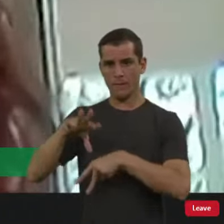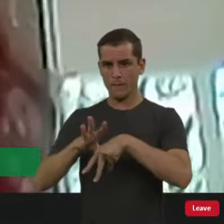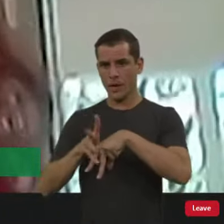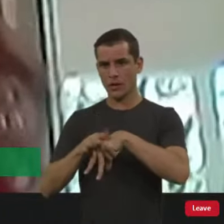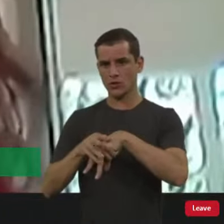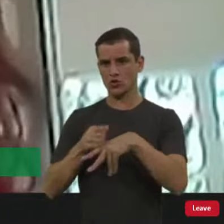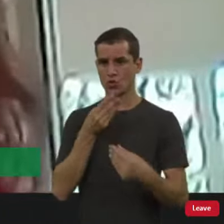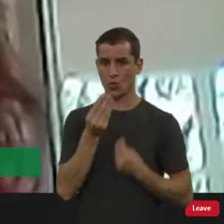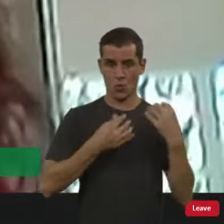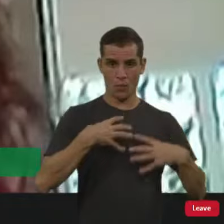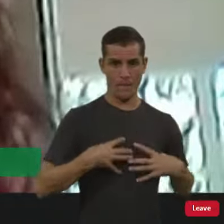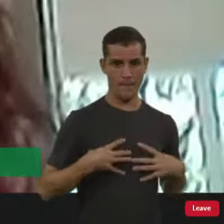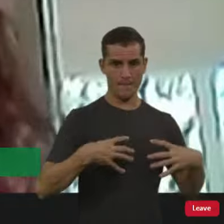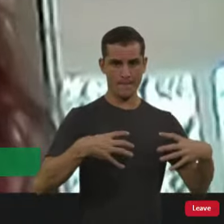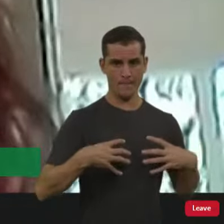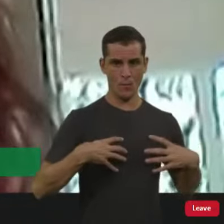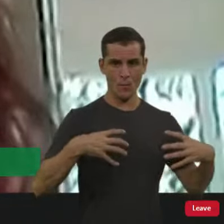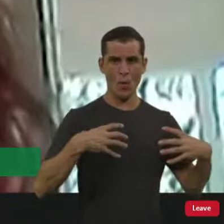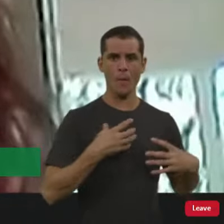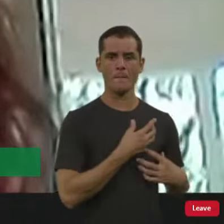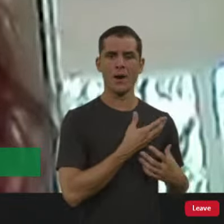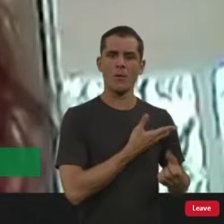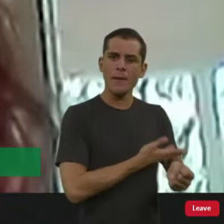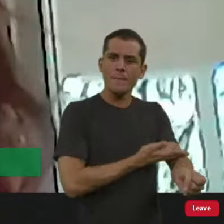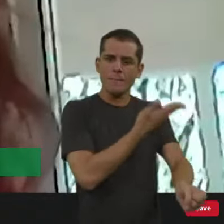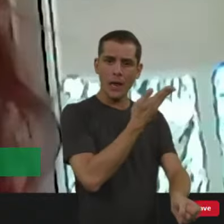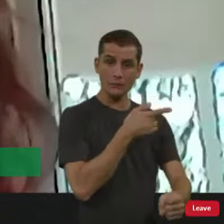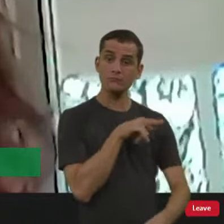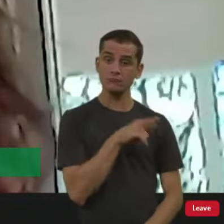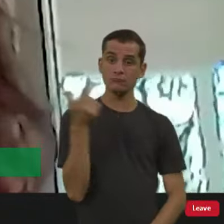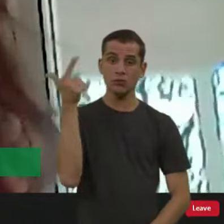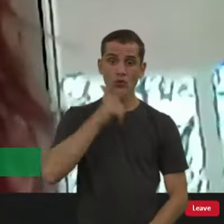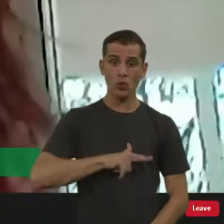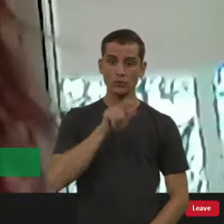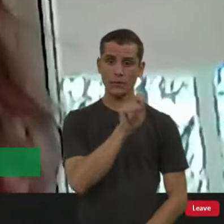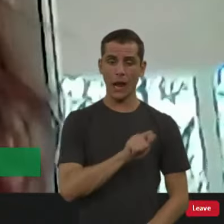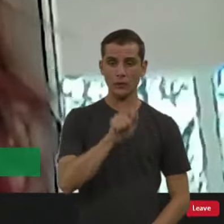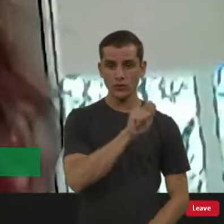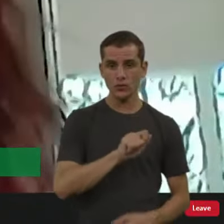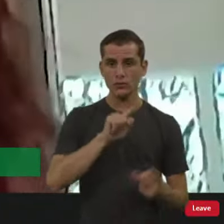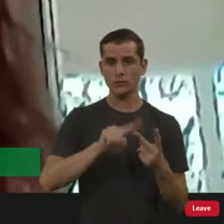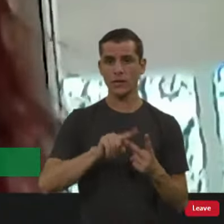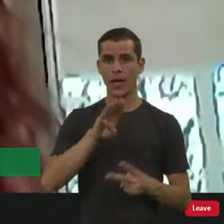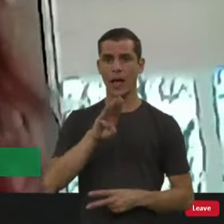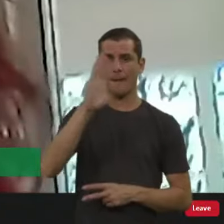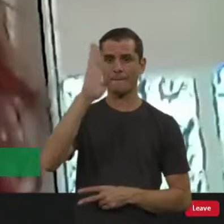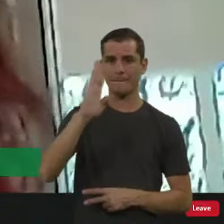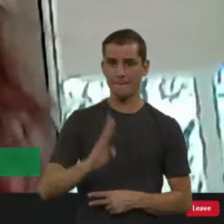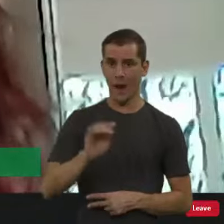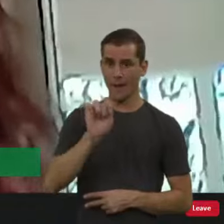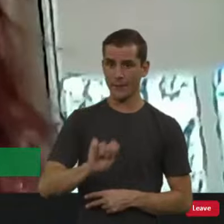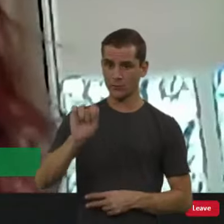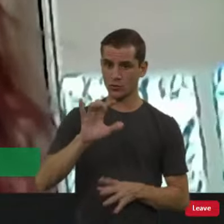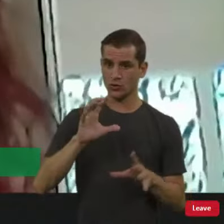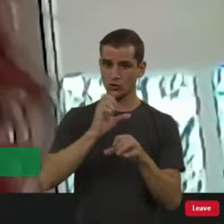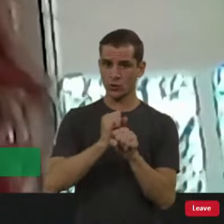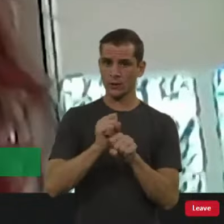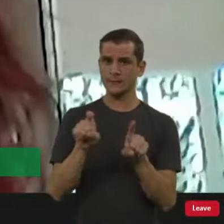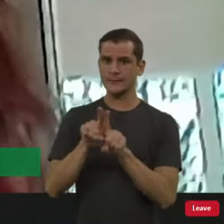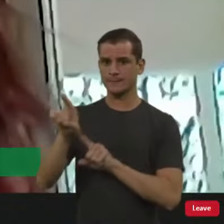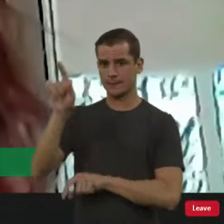conquista da sociedade civil, da ABRAF, da sociedade médica, dos pacientes, dos profissionais de saúde,